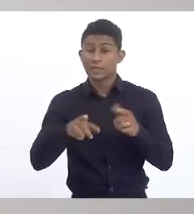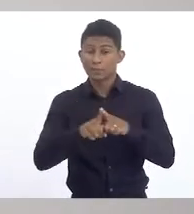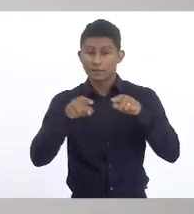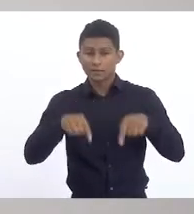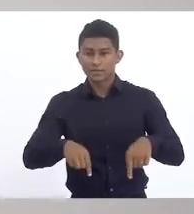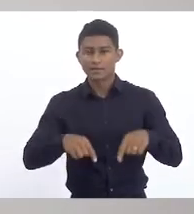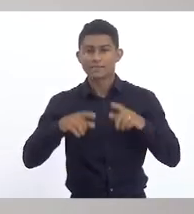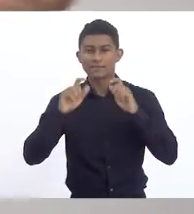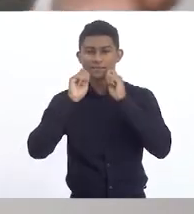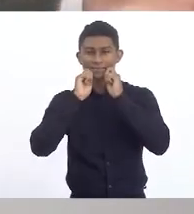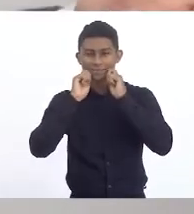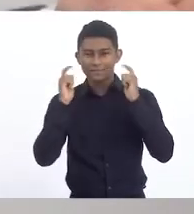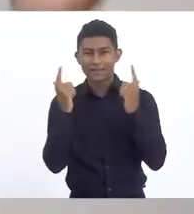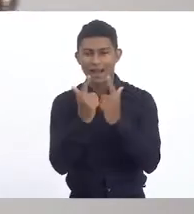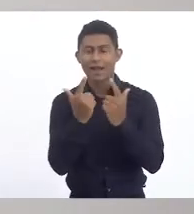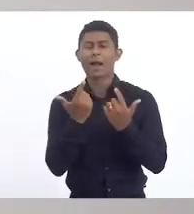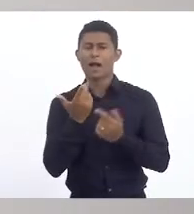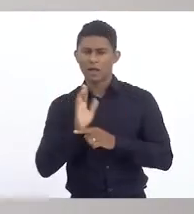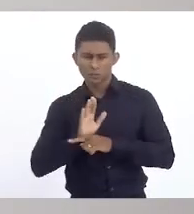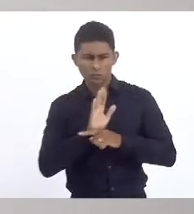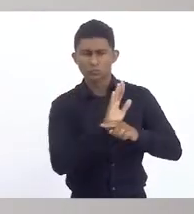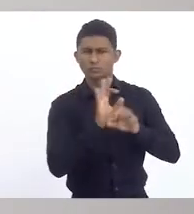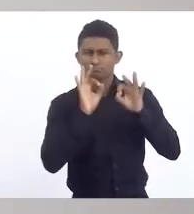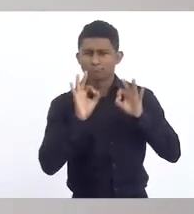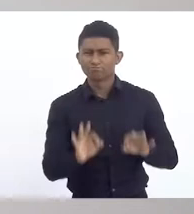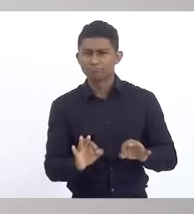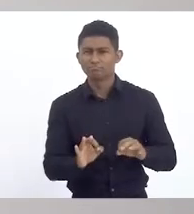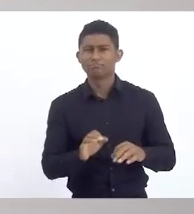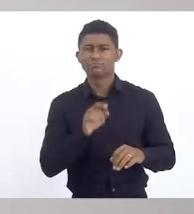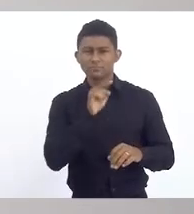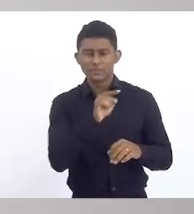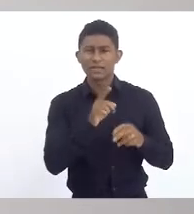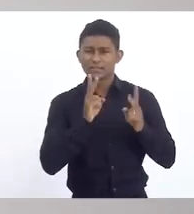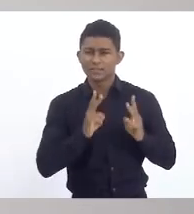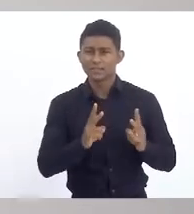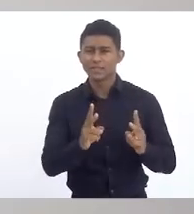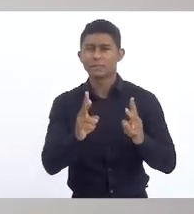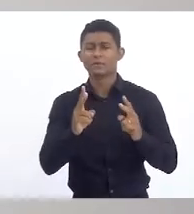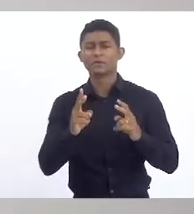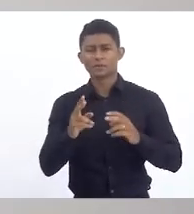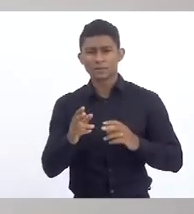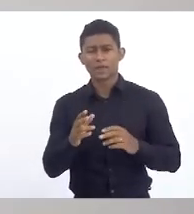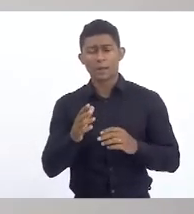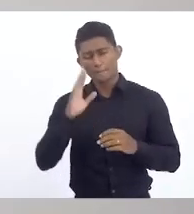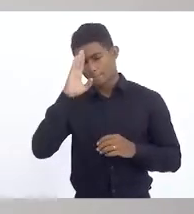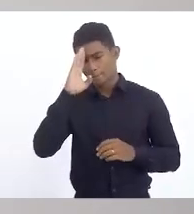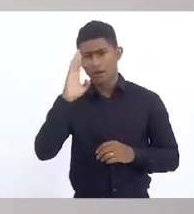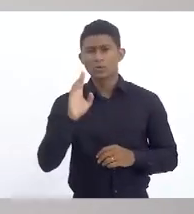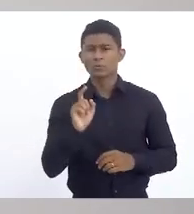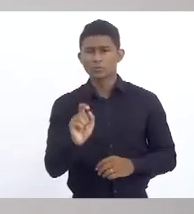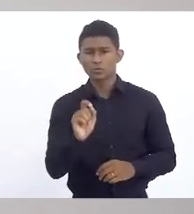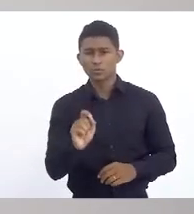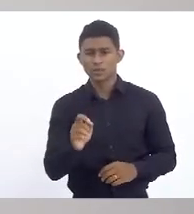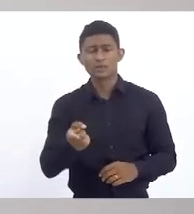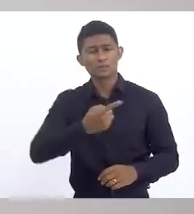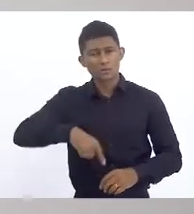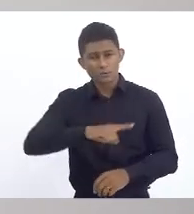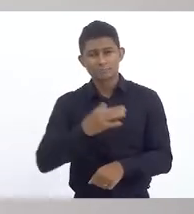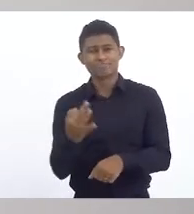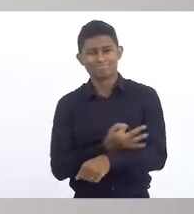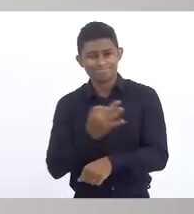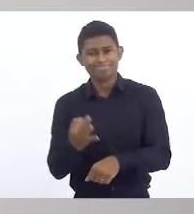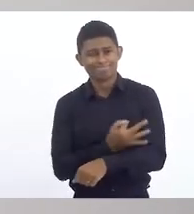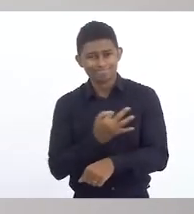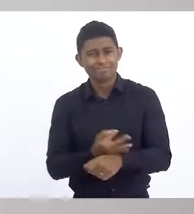bastante, no sentido de buscar atualizar a matriz de subproduto, o ferramental principal para perseverar